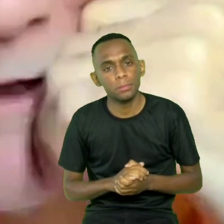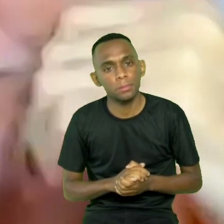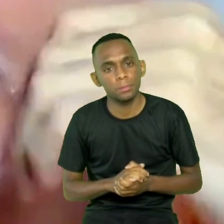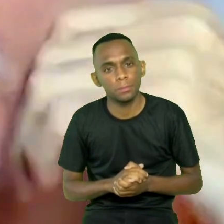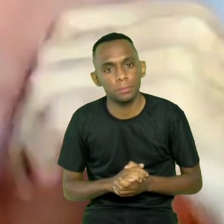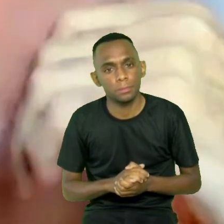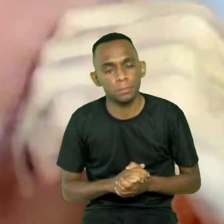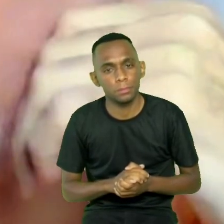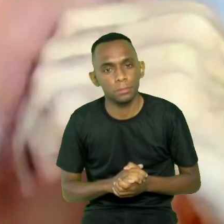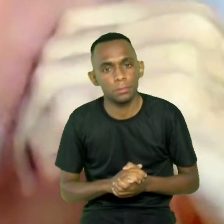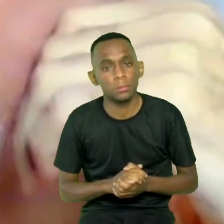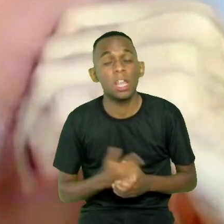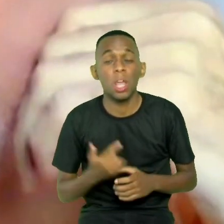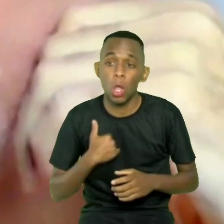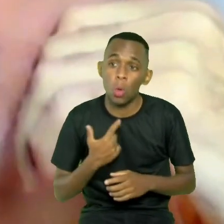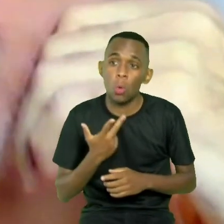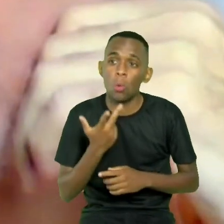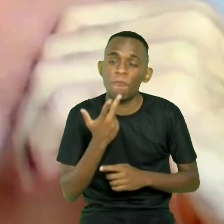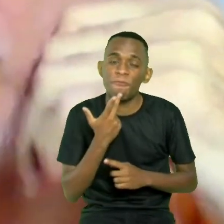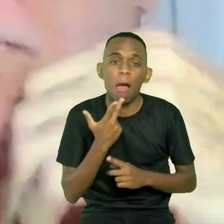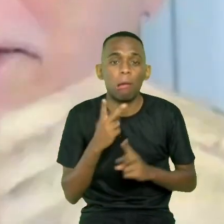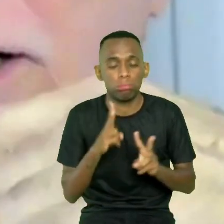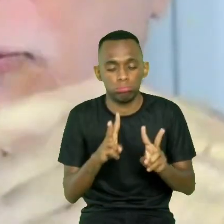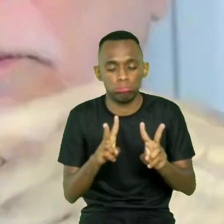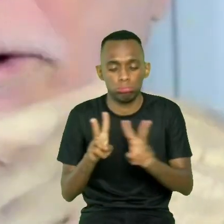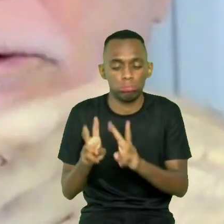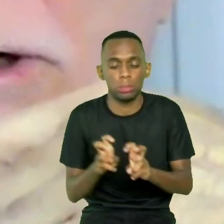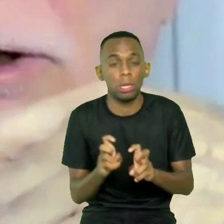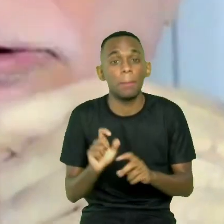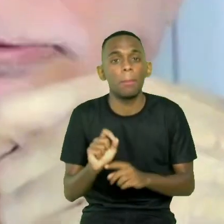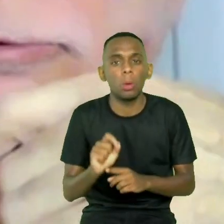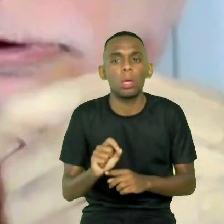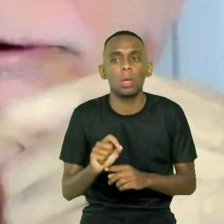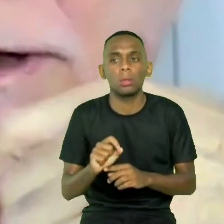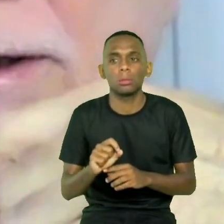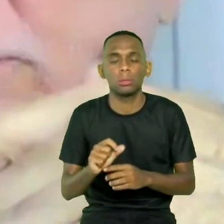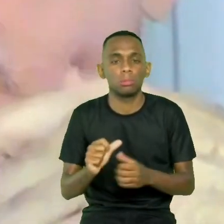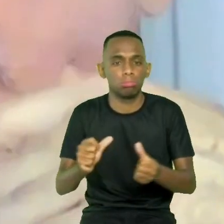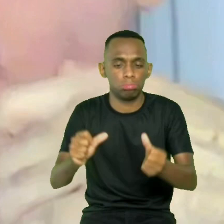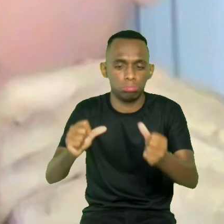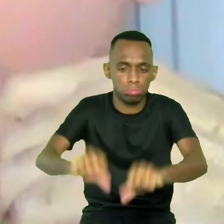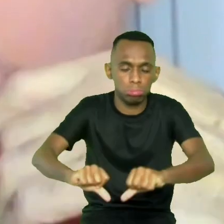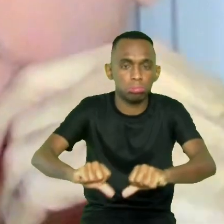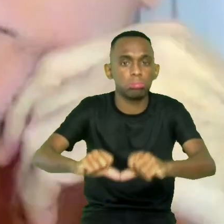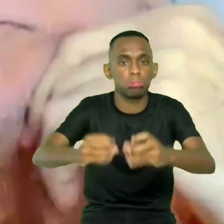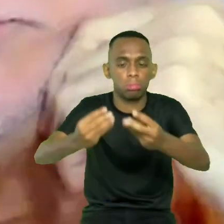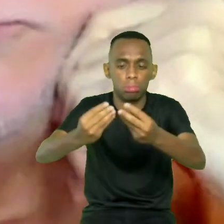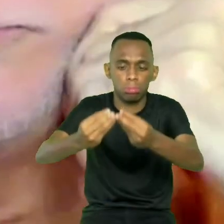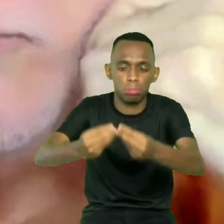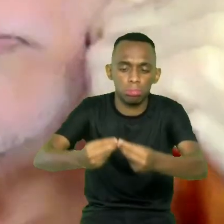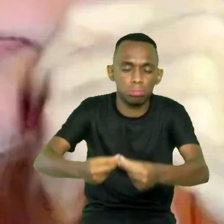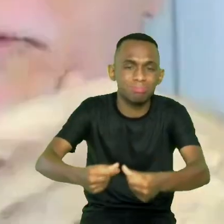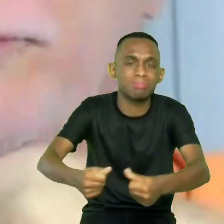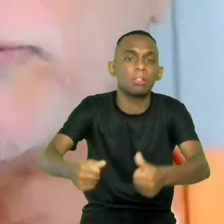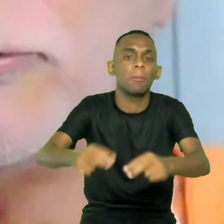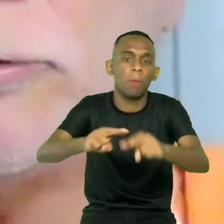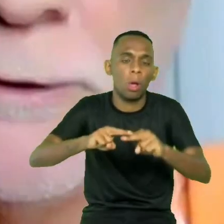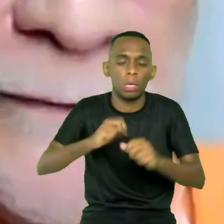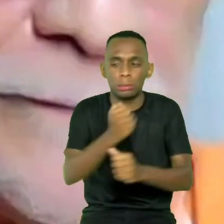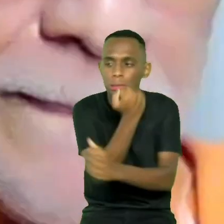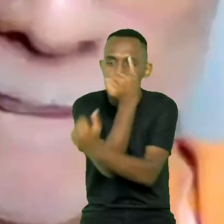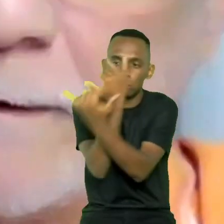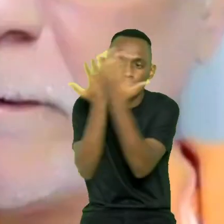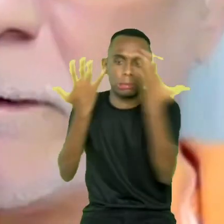Em que eu falo do impacto ambiental, do desastre em si, de como isso